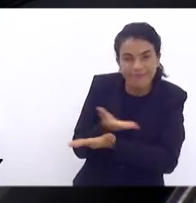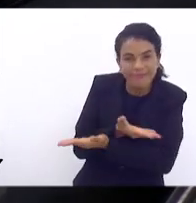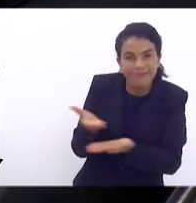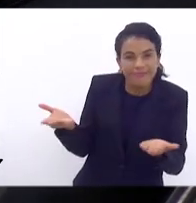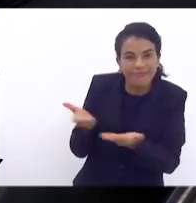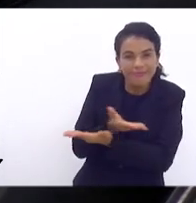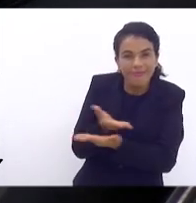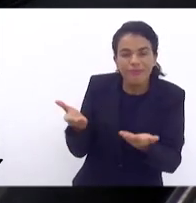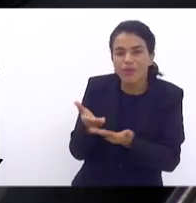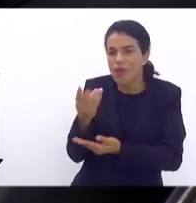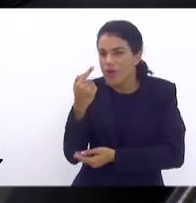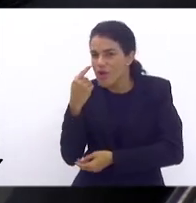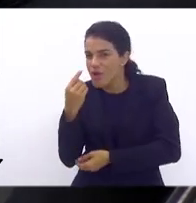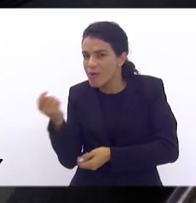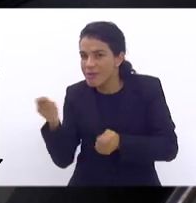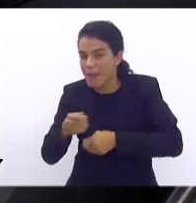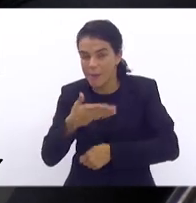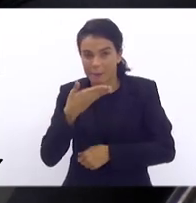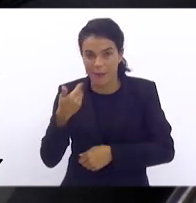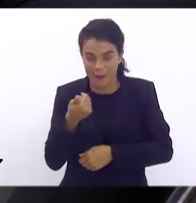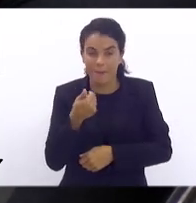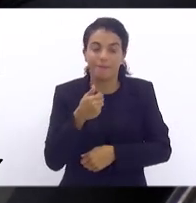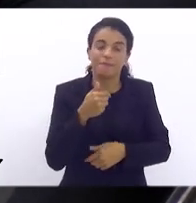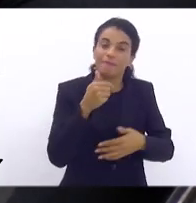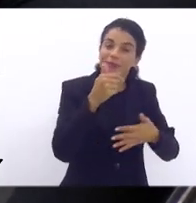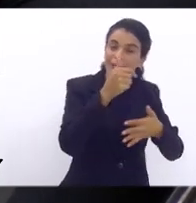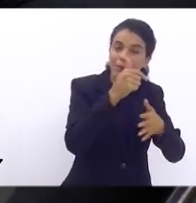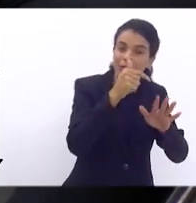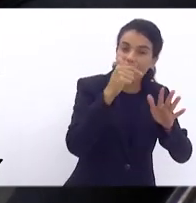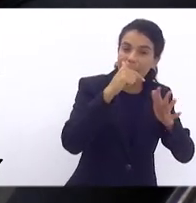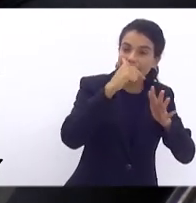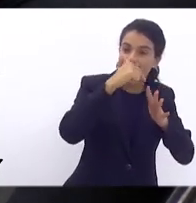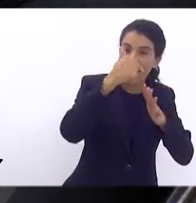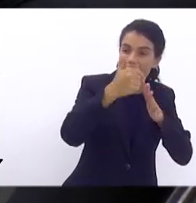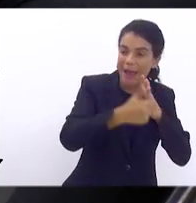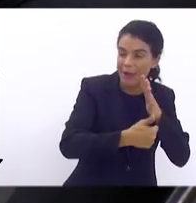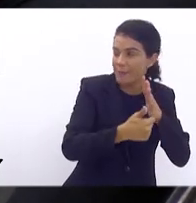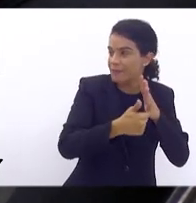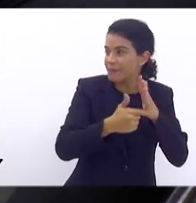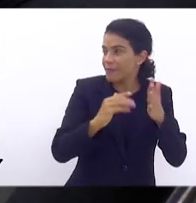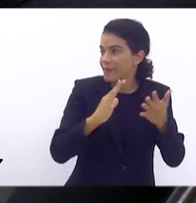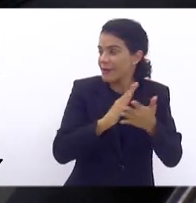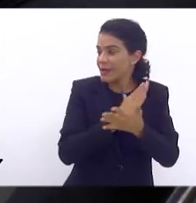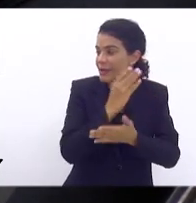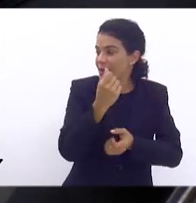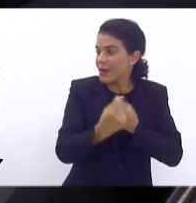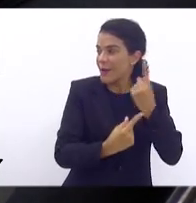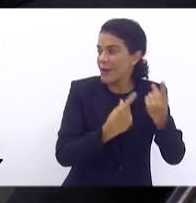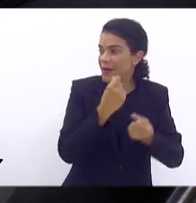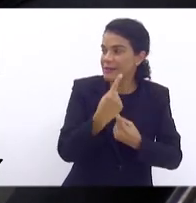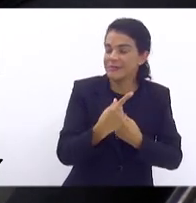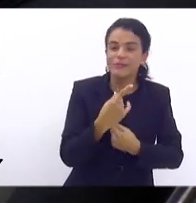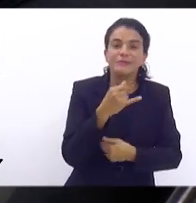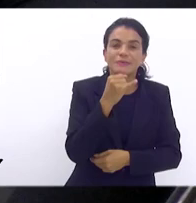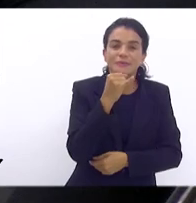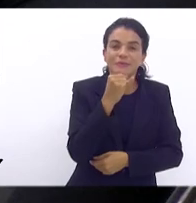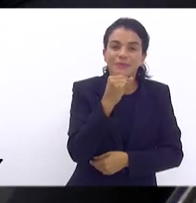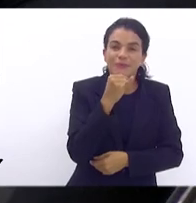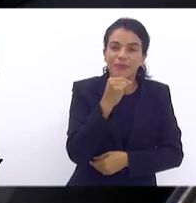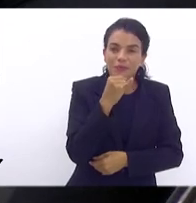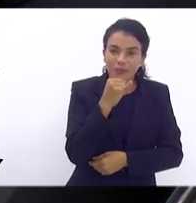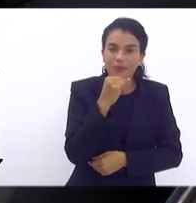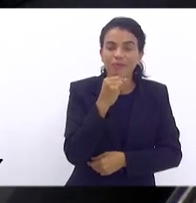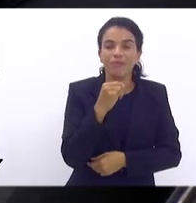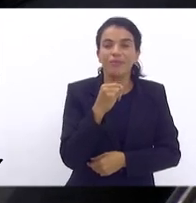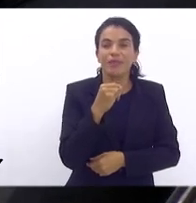como é que a gente pode melhorar E aí uma questão é muitas vezes tem que ser na distribuição